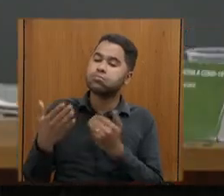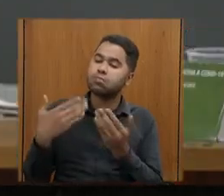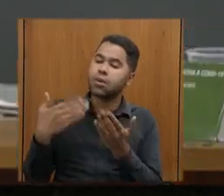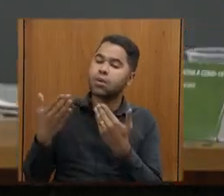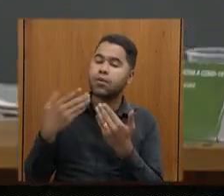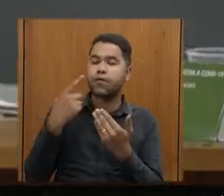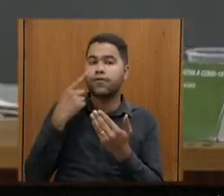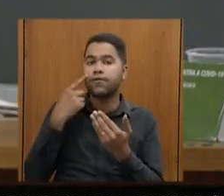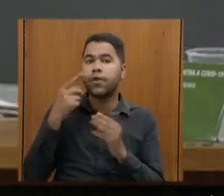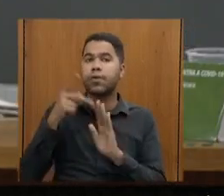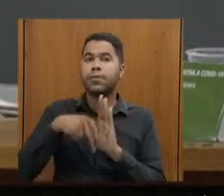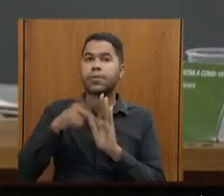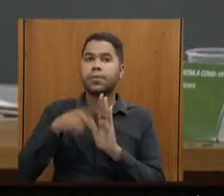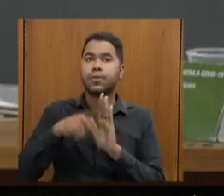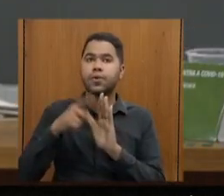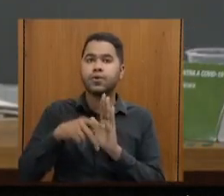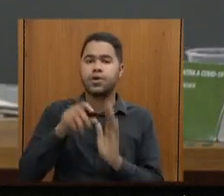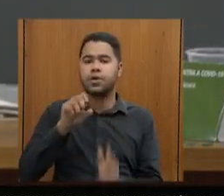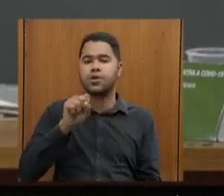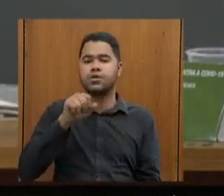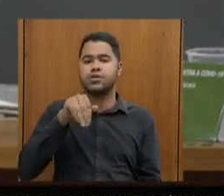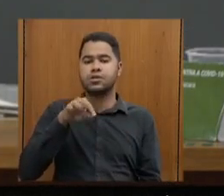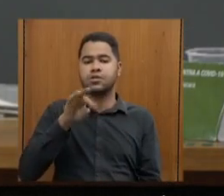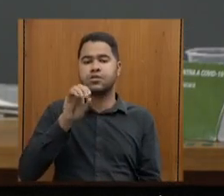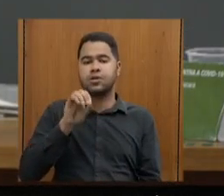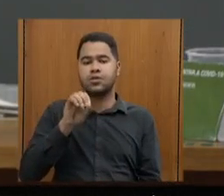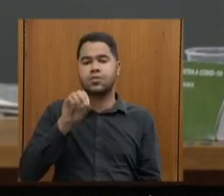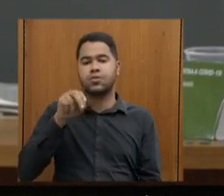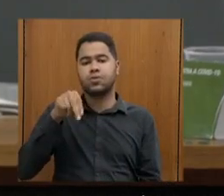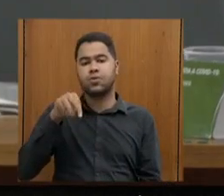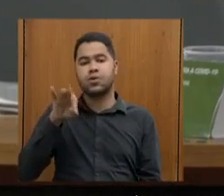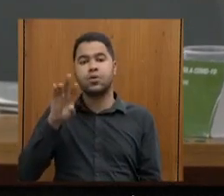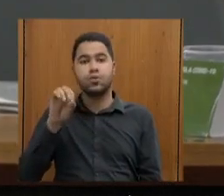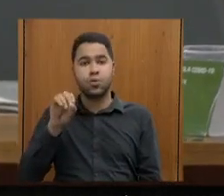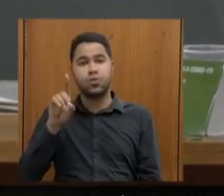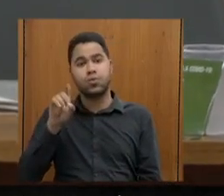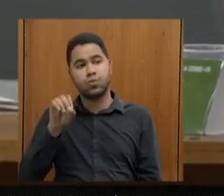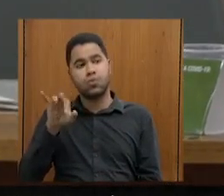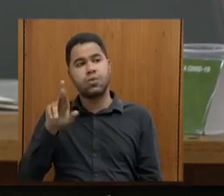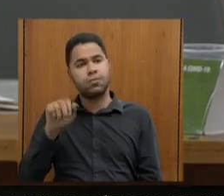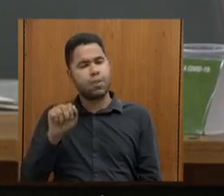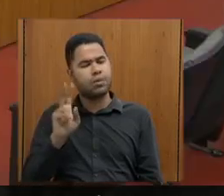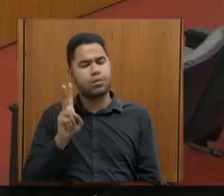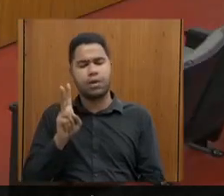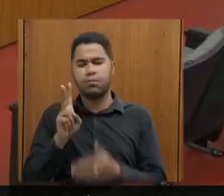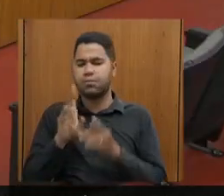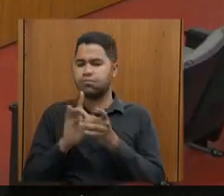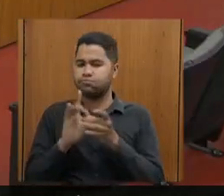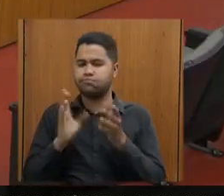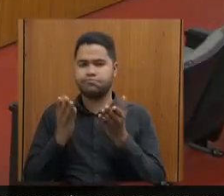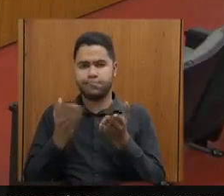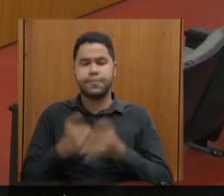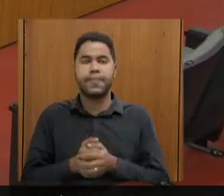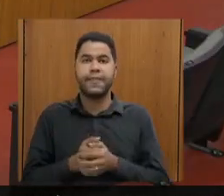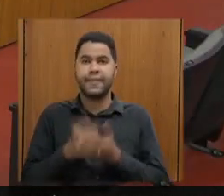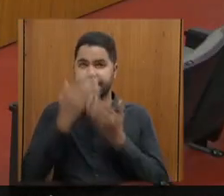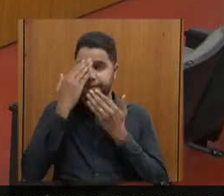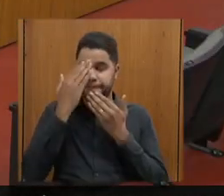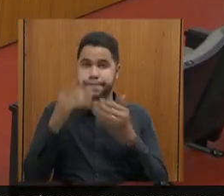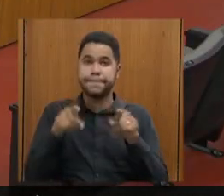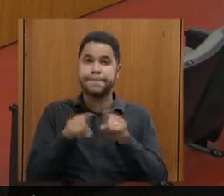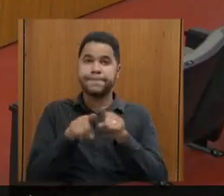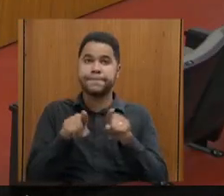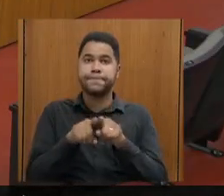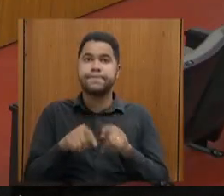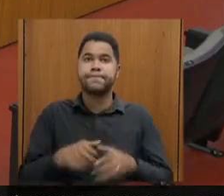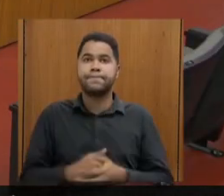conversar ver como é que tá esse projeto é Santo Antônio do Amparo e estamos de pé a ordem viu como sempre a ótima agradecemos aqui